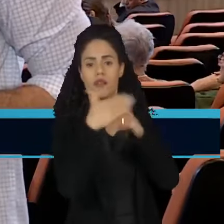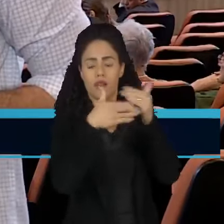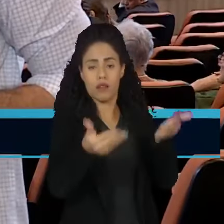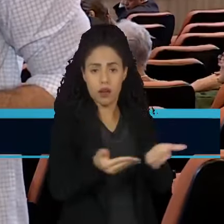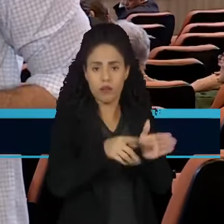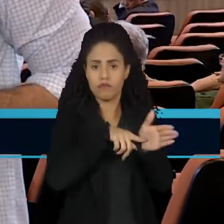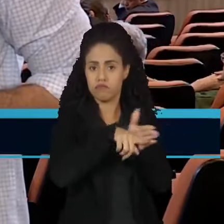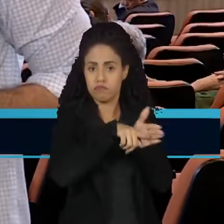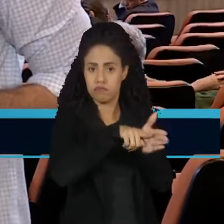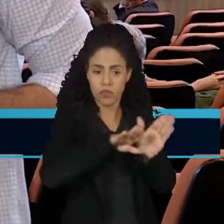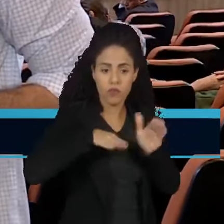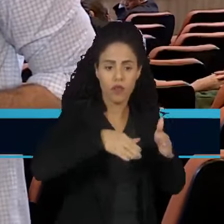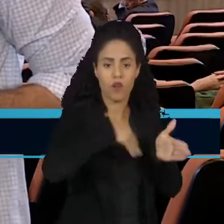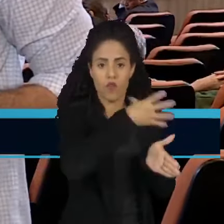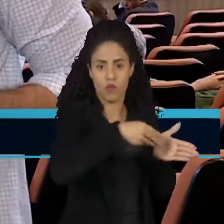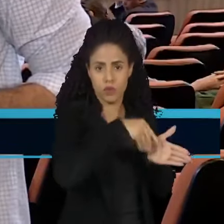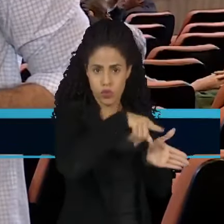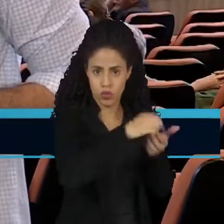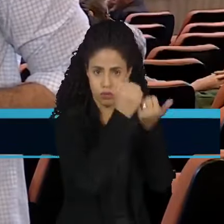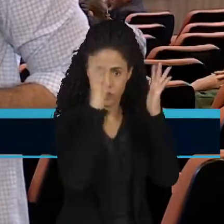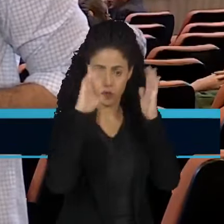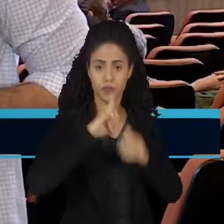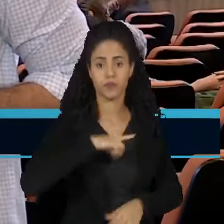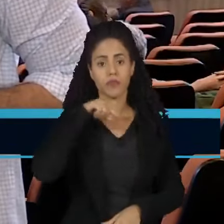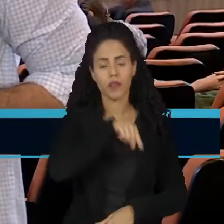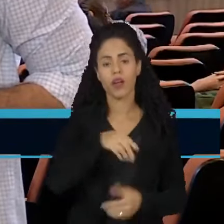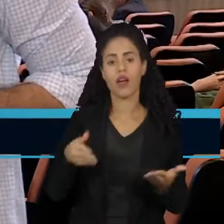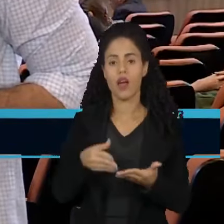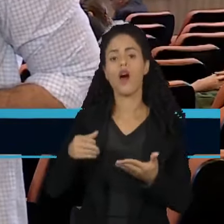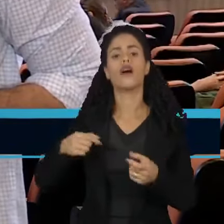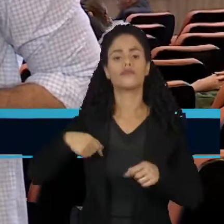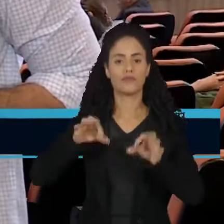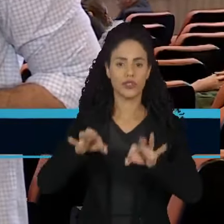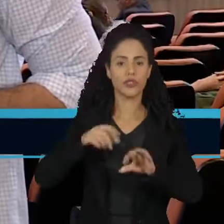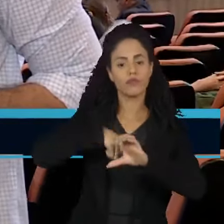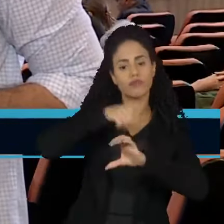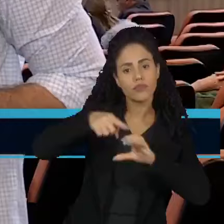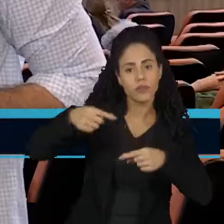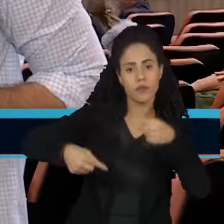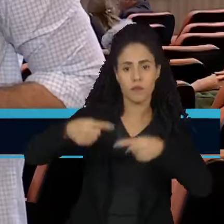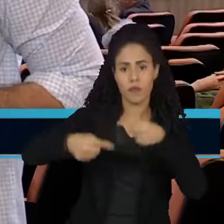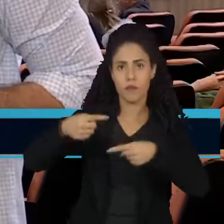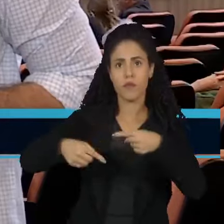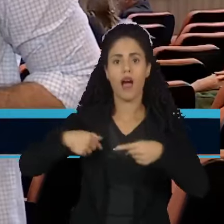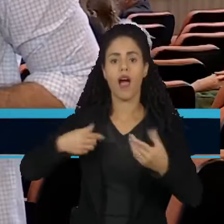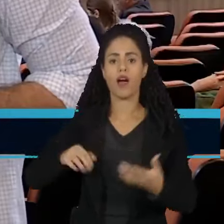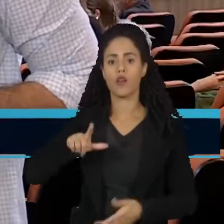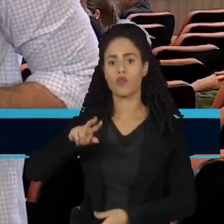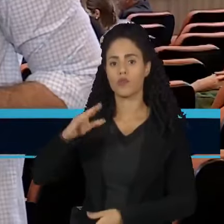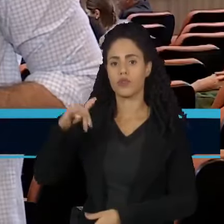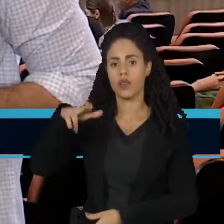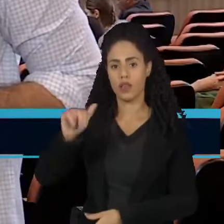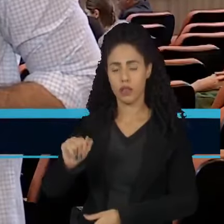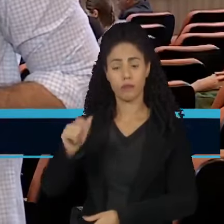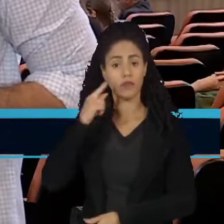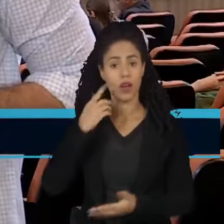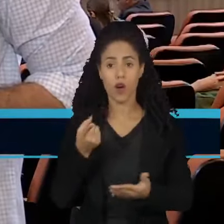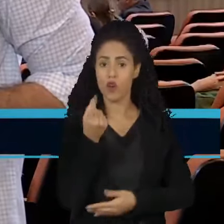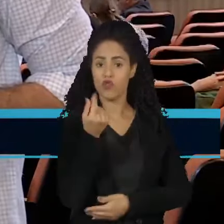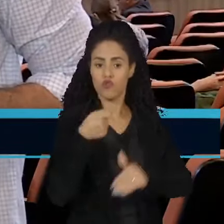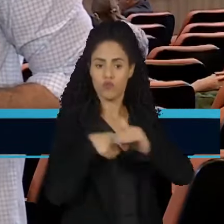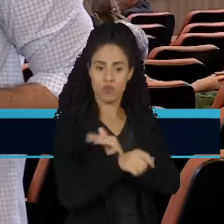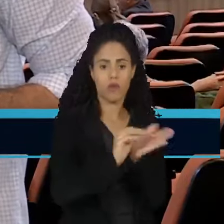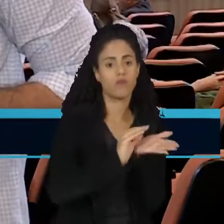e pesquisa na região amazônica. O anúncio foi feito pela ministra da Ciência, Tecnologia e Inovação, Luciana Santos. A verba vai